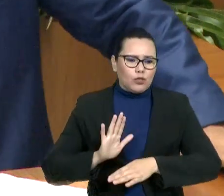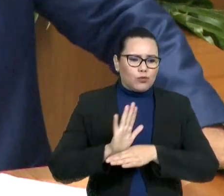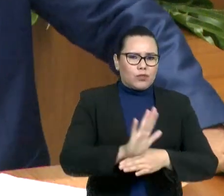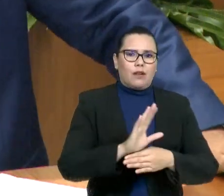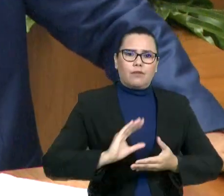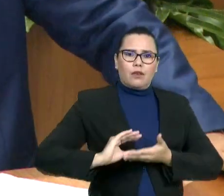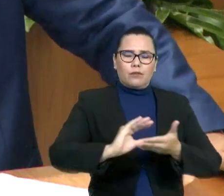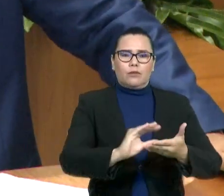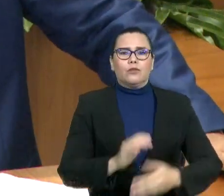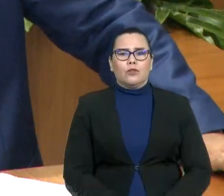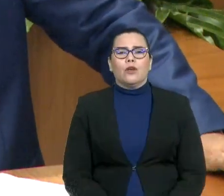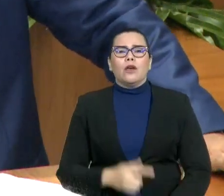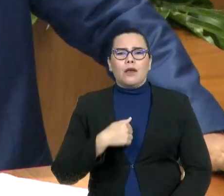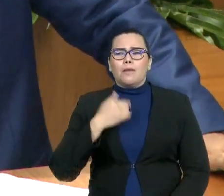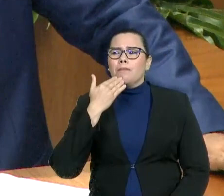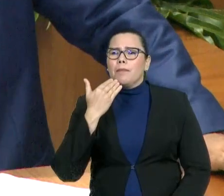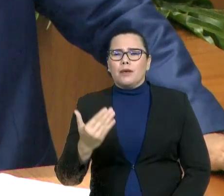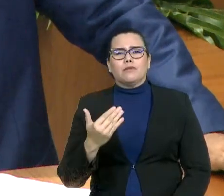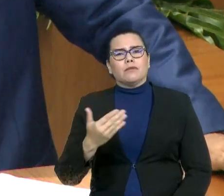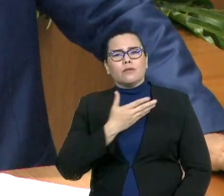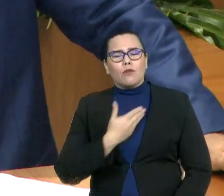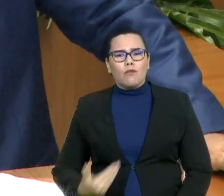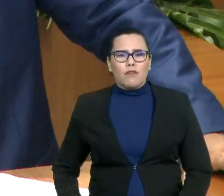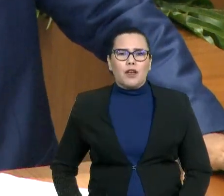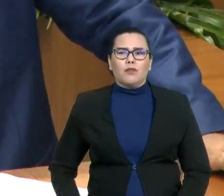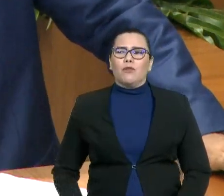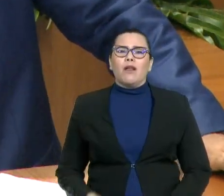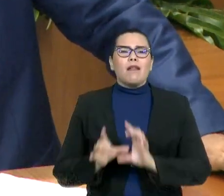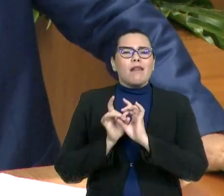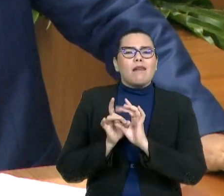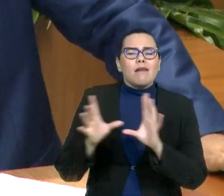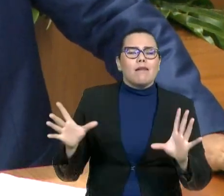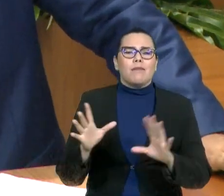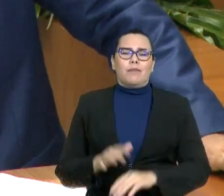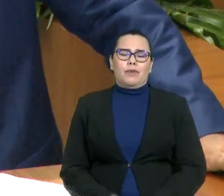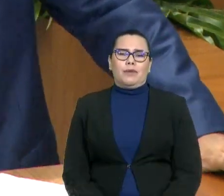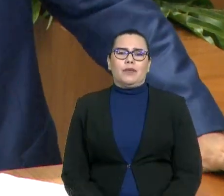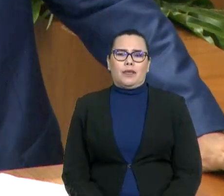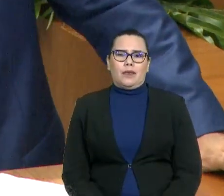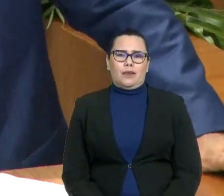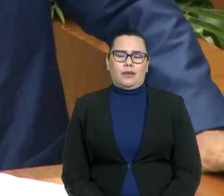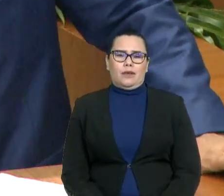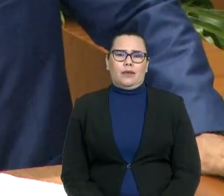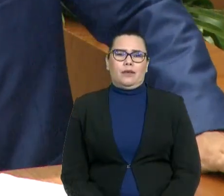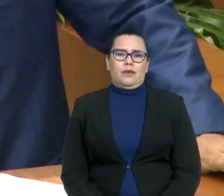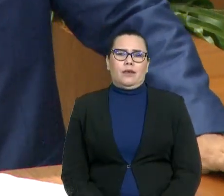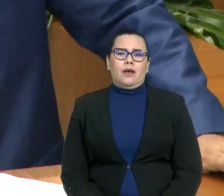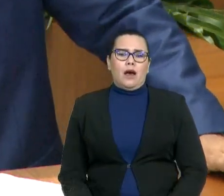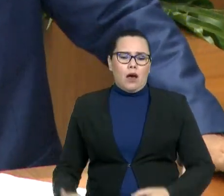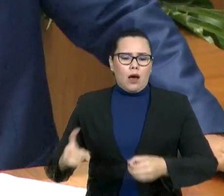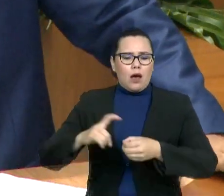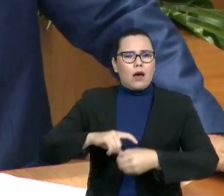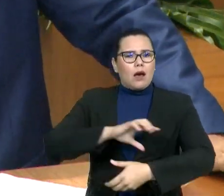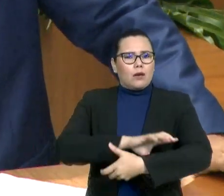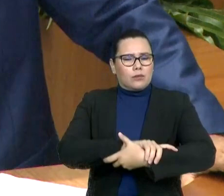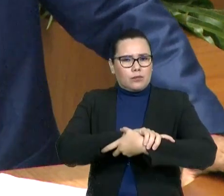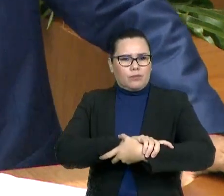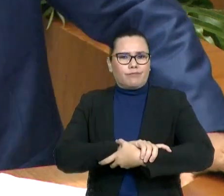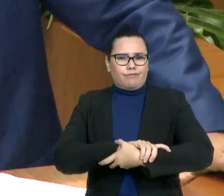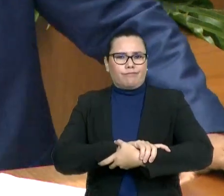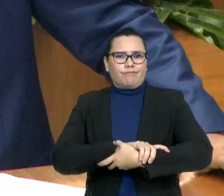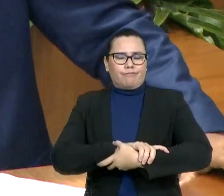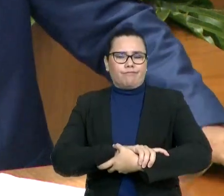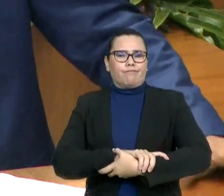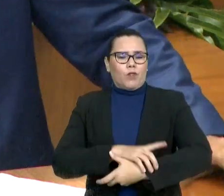a realização desse convênio, dessa parceria, com base na Lei de Incentivo ao Esporte, e ajudar. E